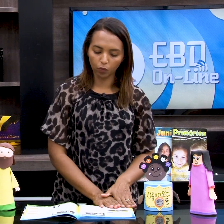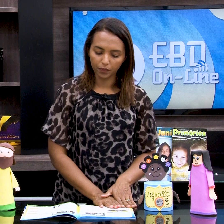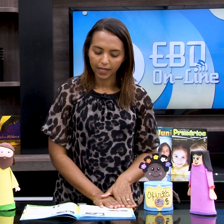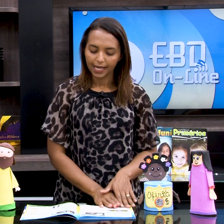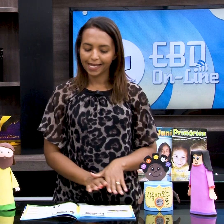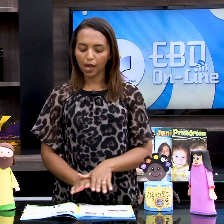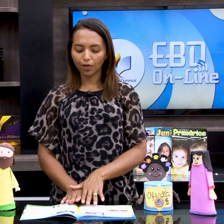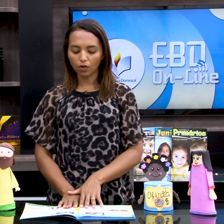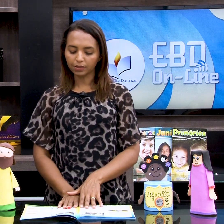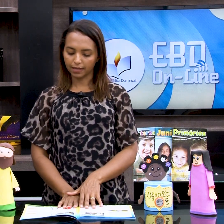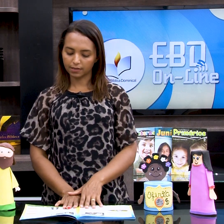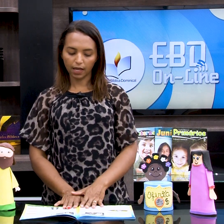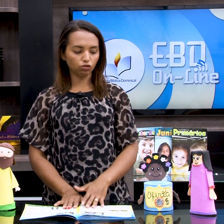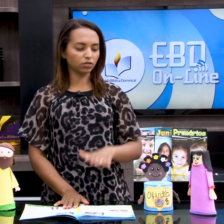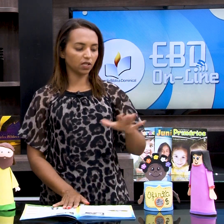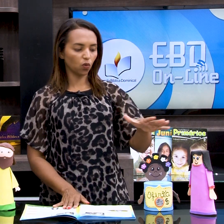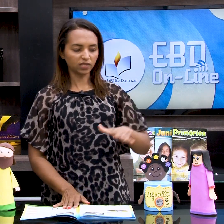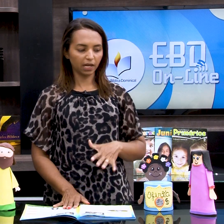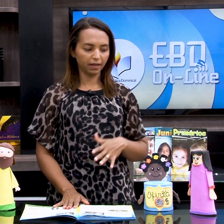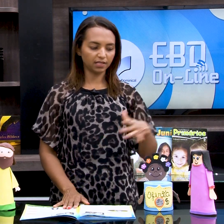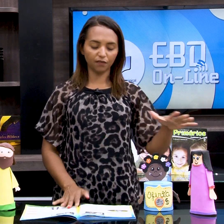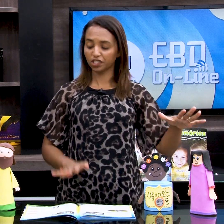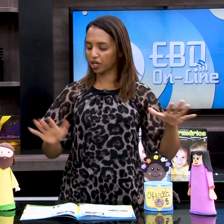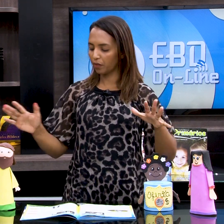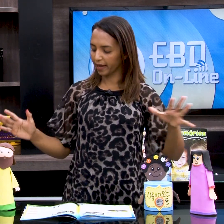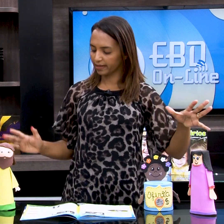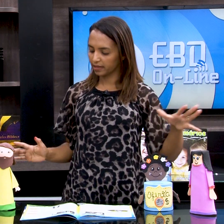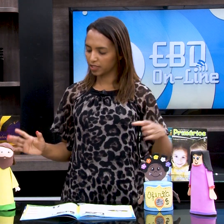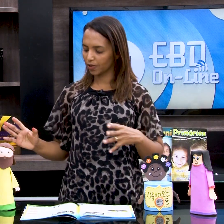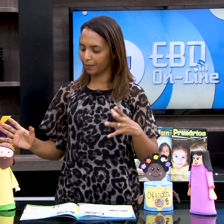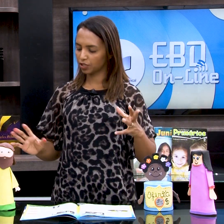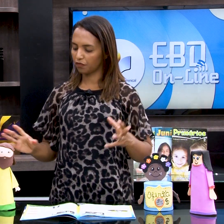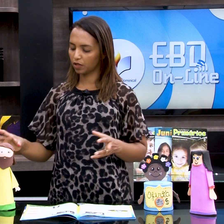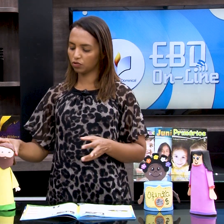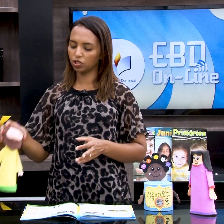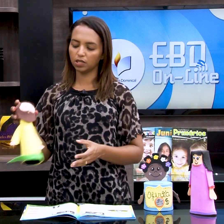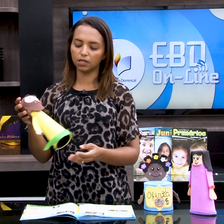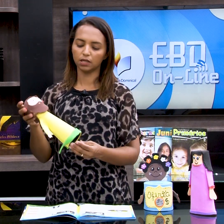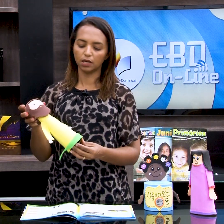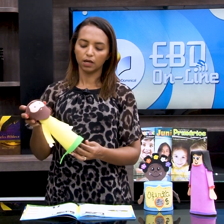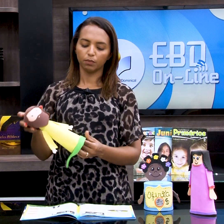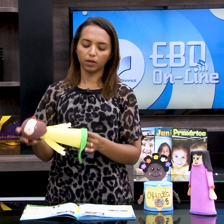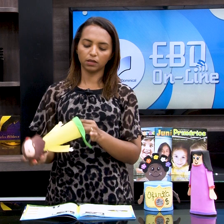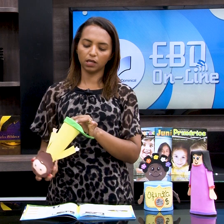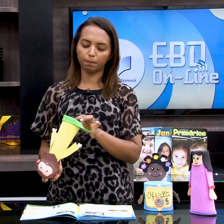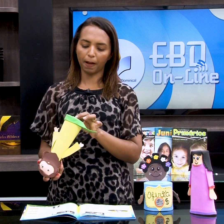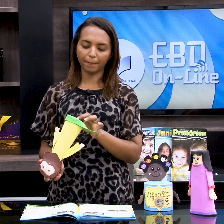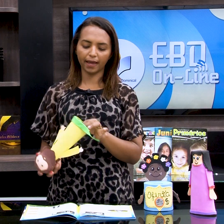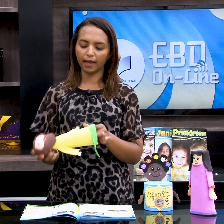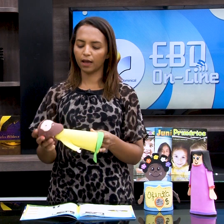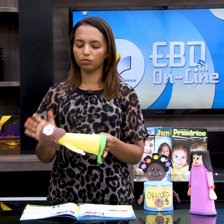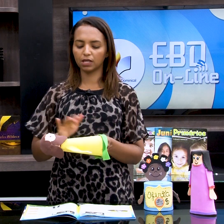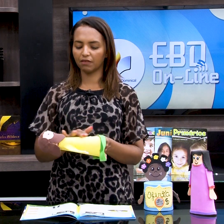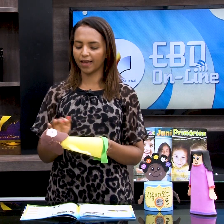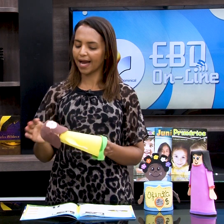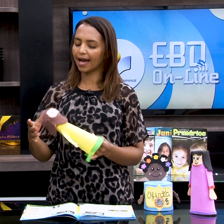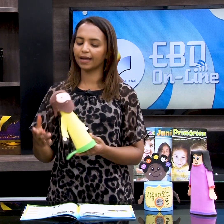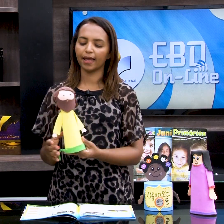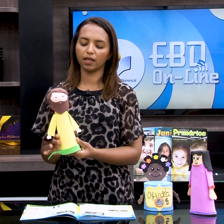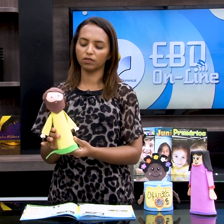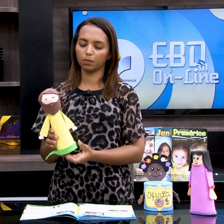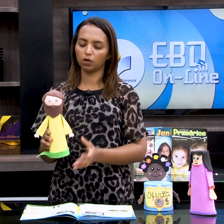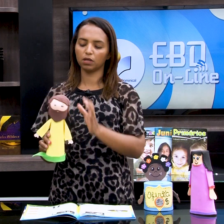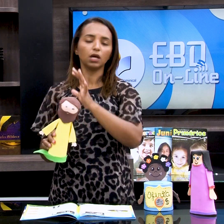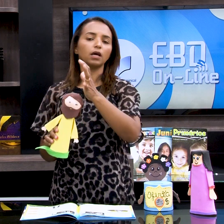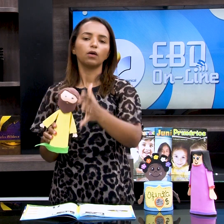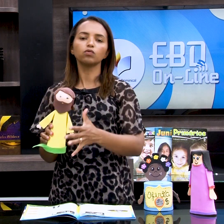ofertou E aí o que acontece eu trouxe aqui alguns elementos que você já conhecem né são elementos feitos de de papel de EVA